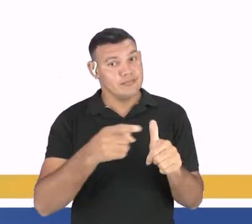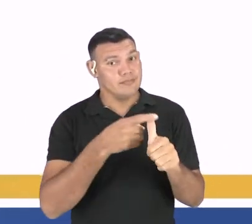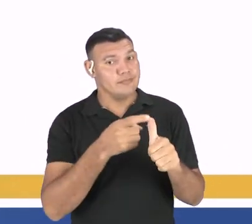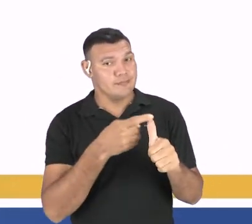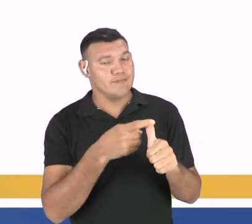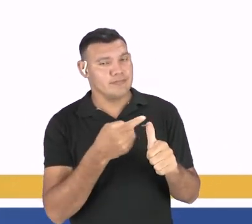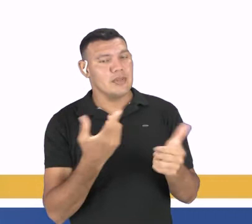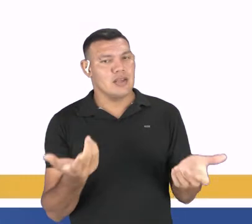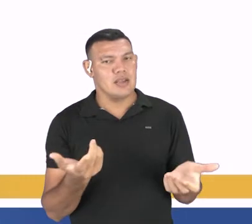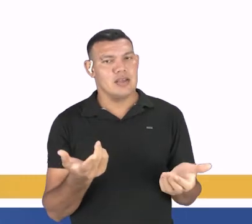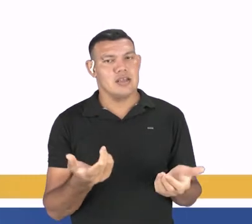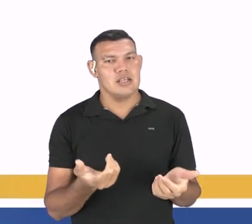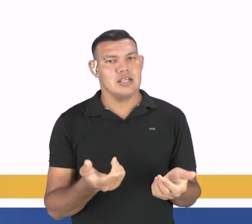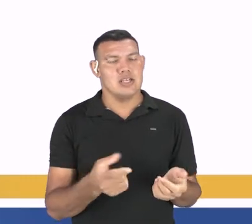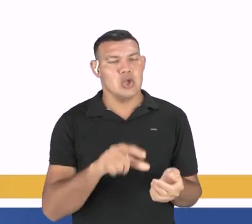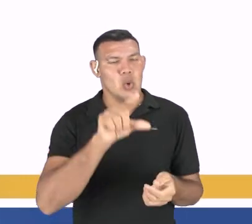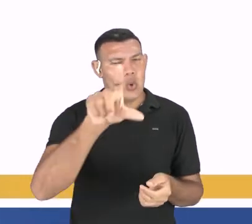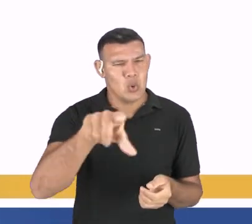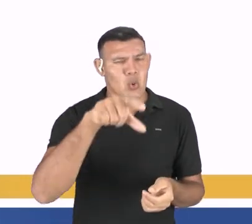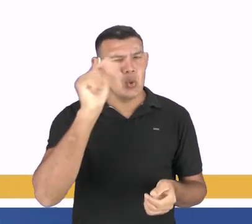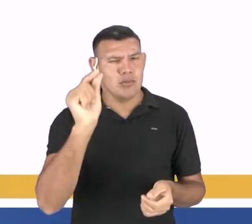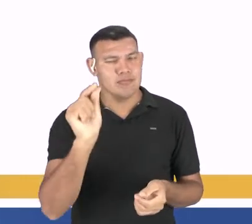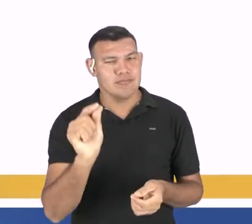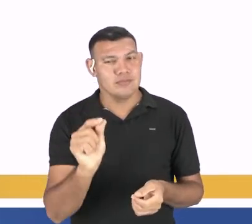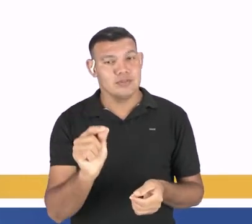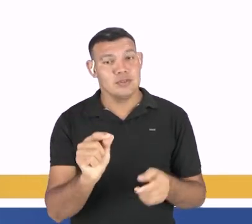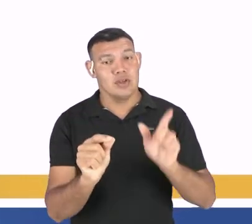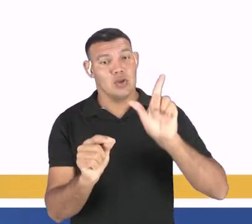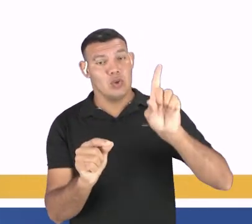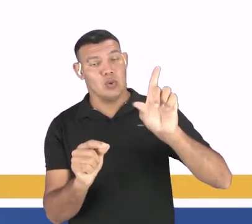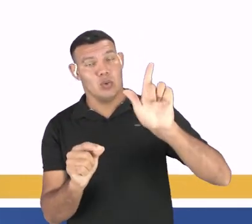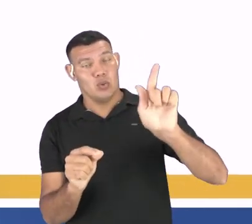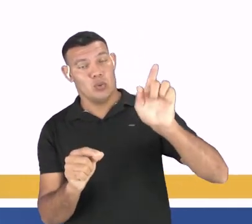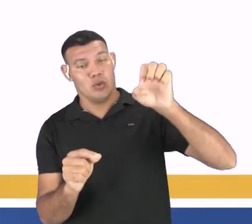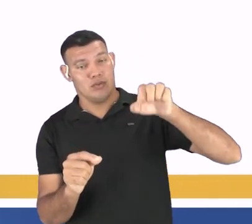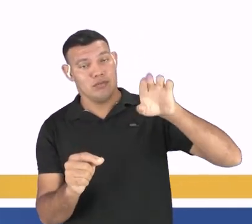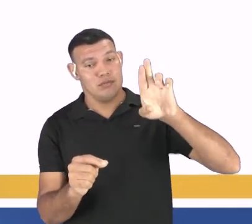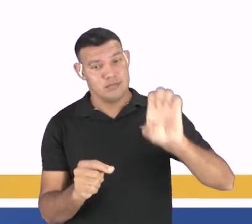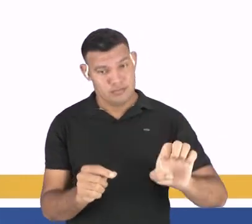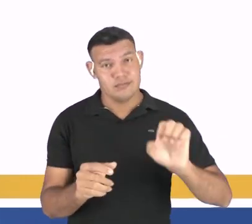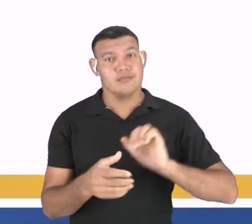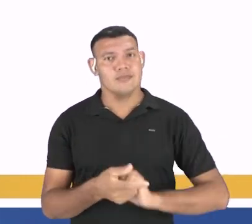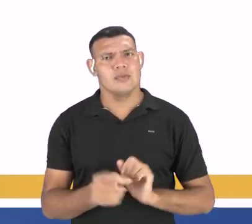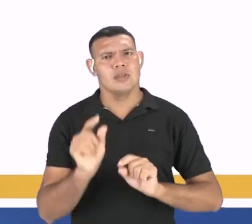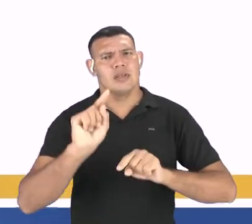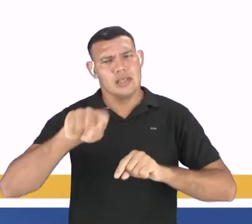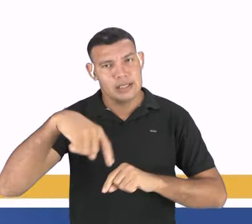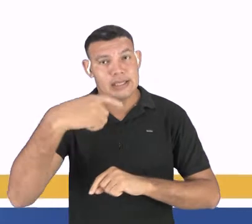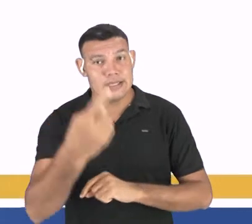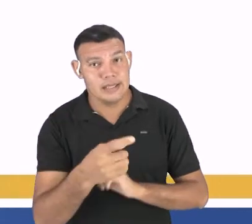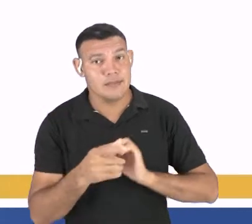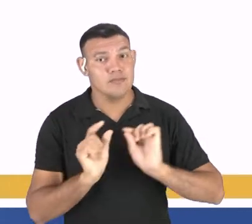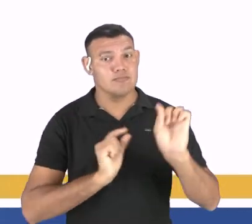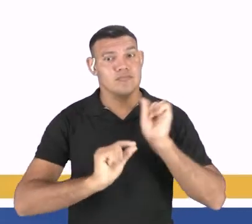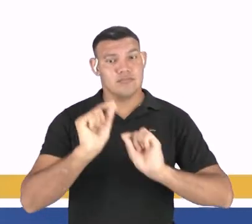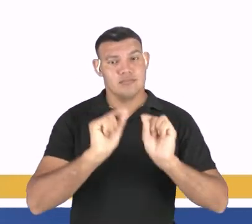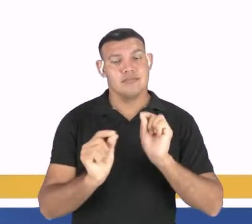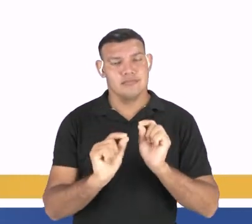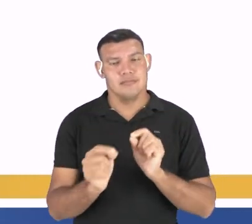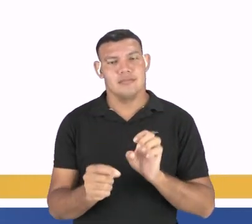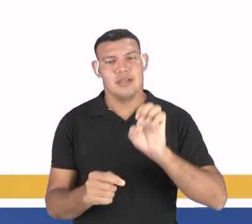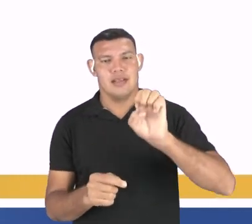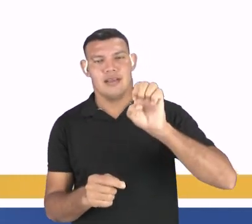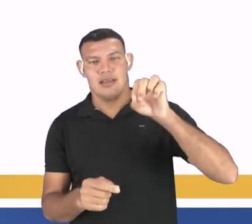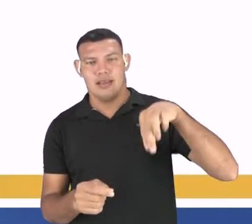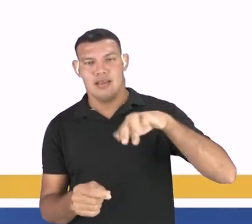Valente escolhe o gênio ou segmento daí aqui será clonado né depois através das enzimas de